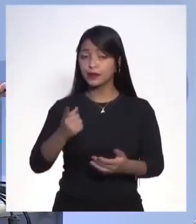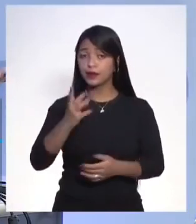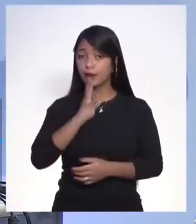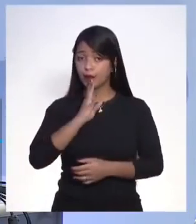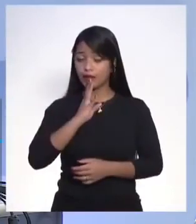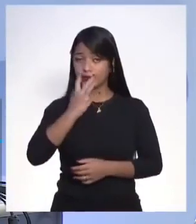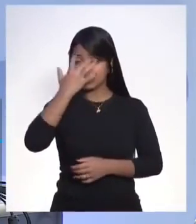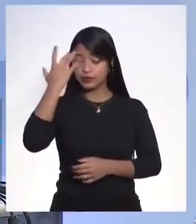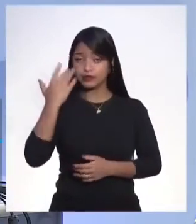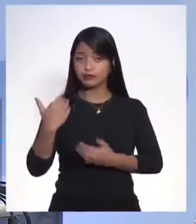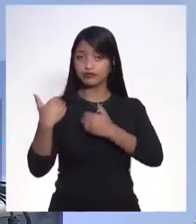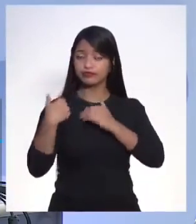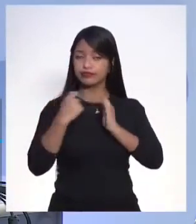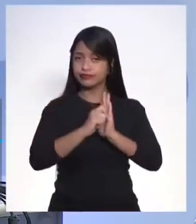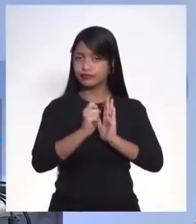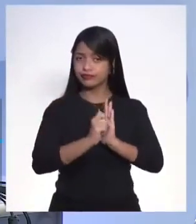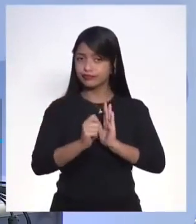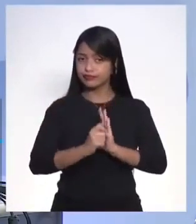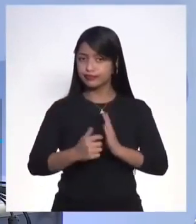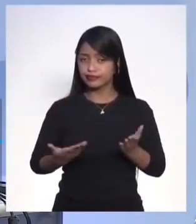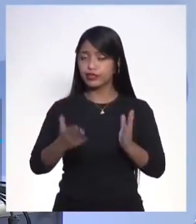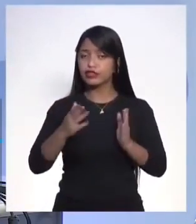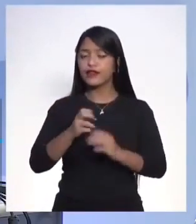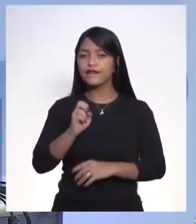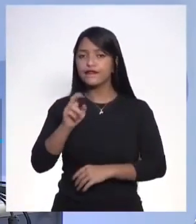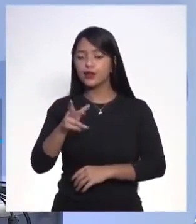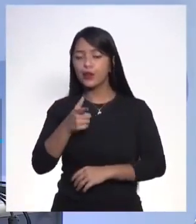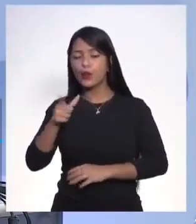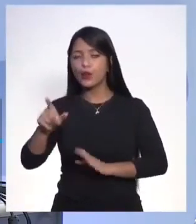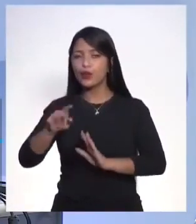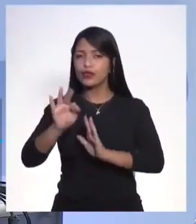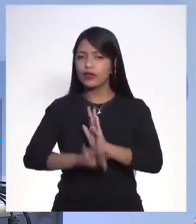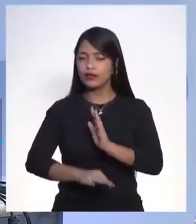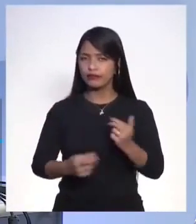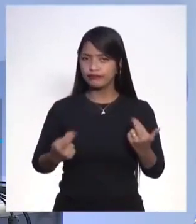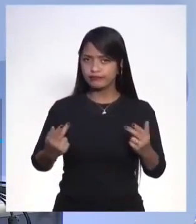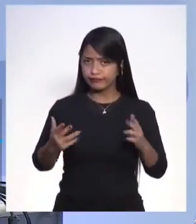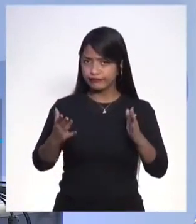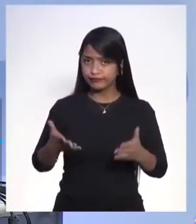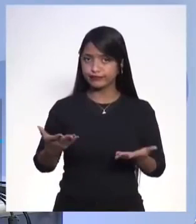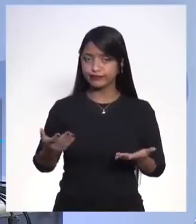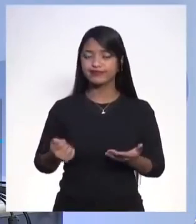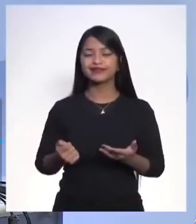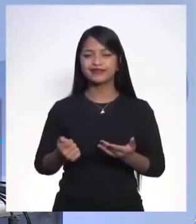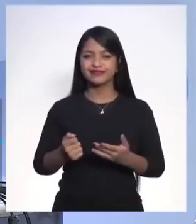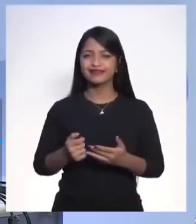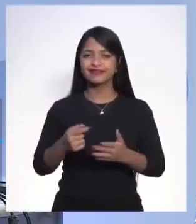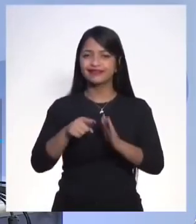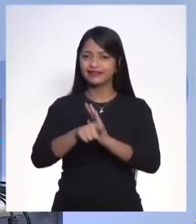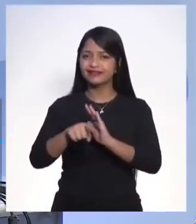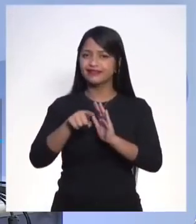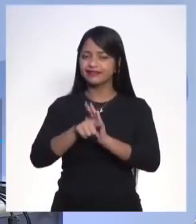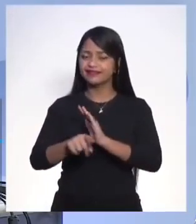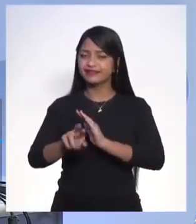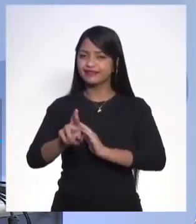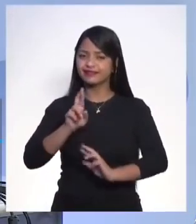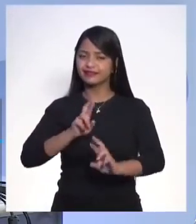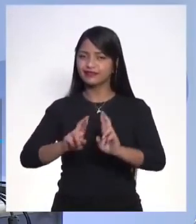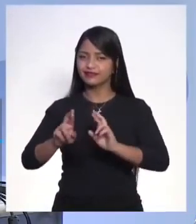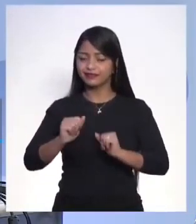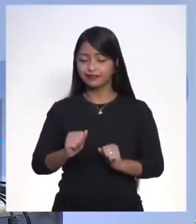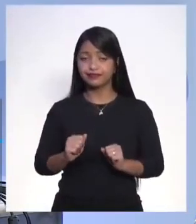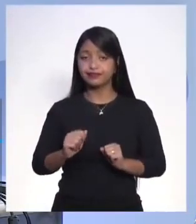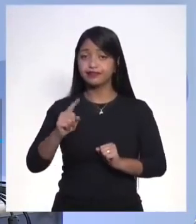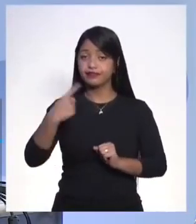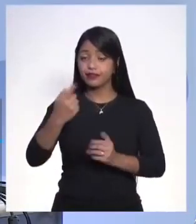autor? Você já viu ou leu outro texto? Né? E aí, a gente vai trabalhando isso com eles. Durante a leitura, para o